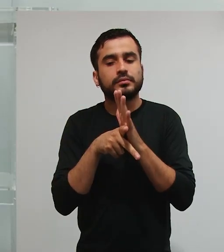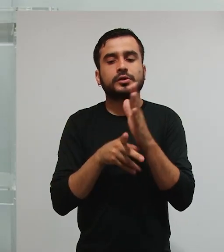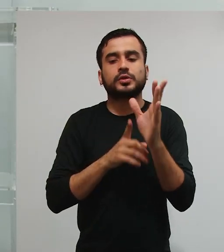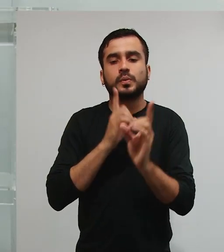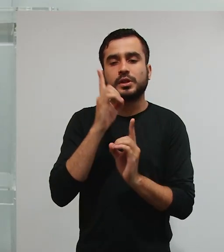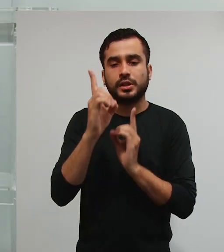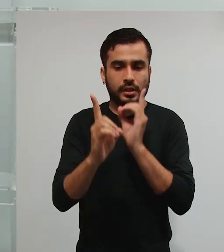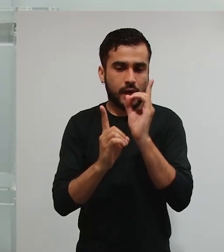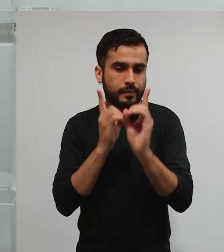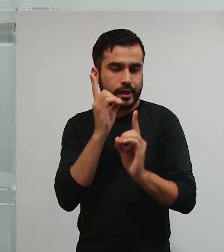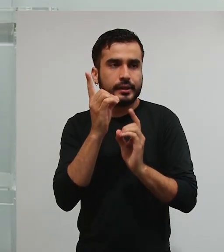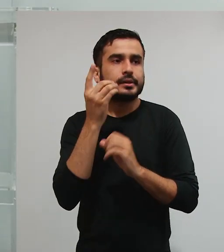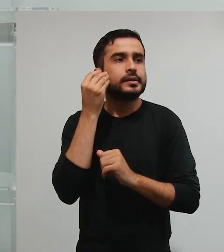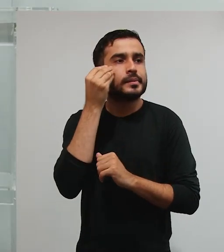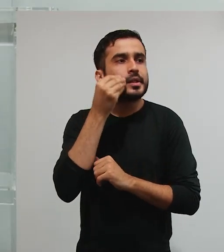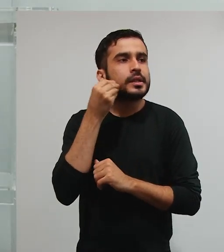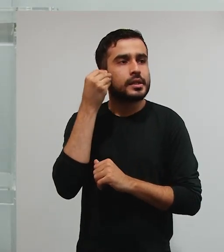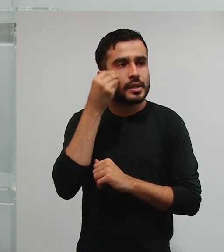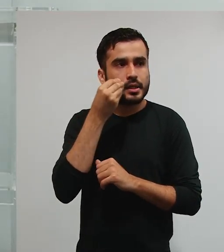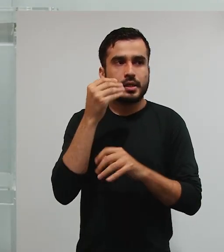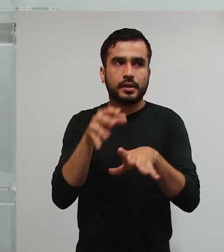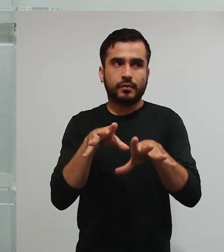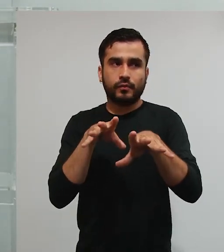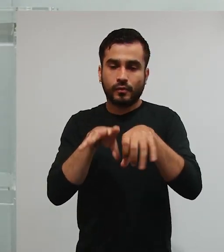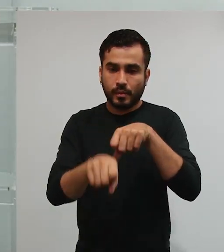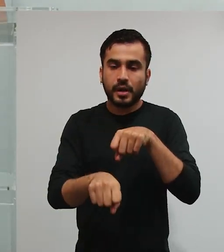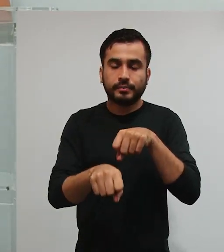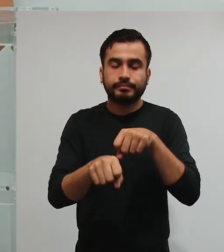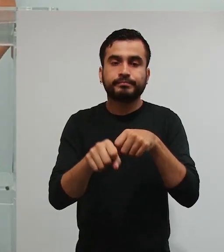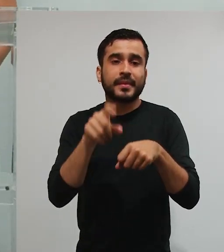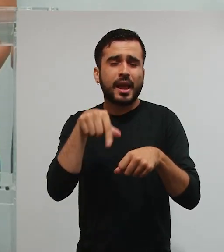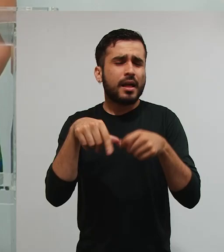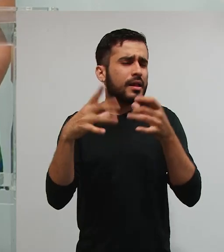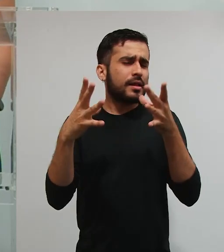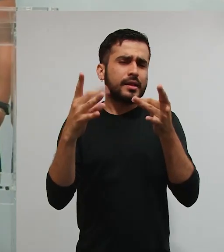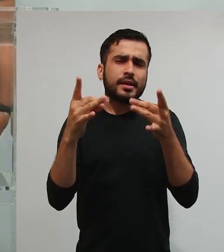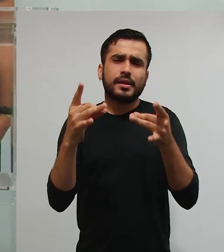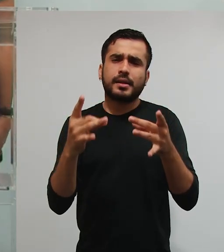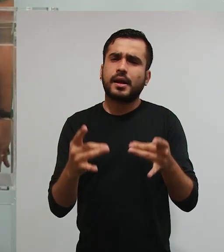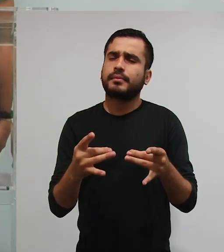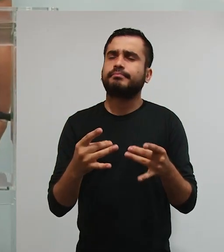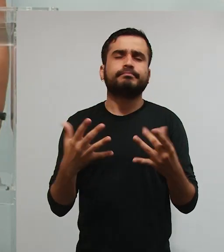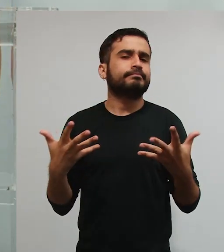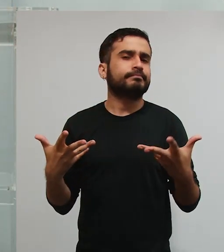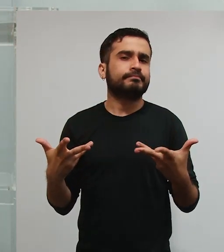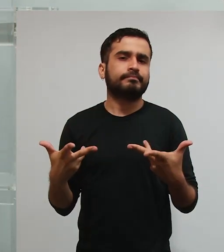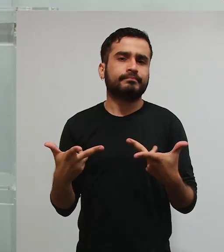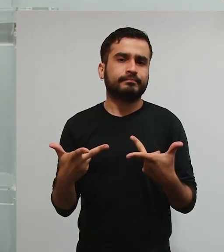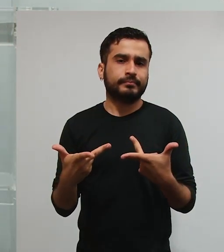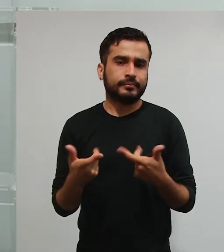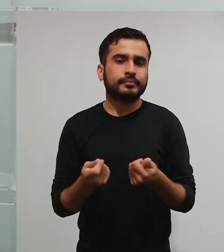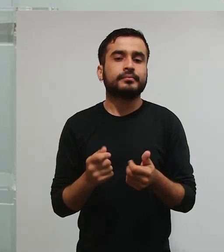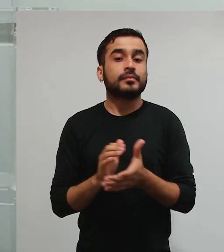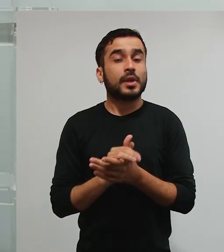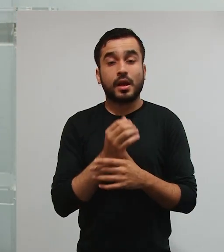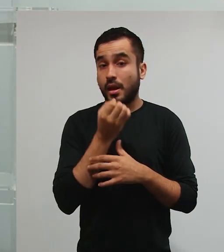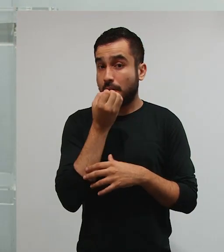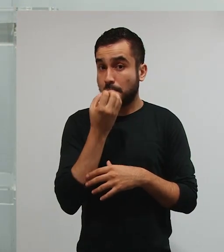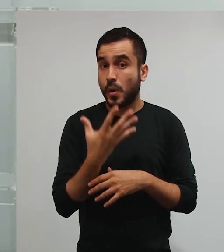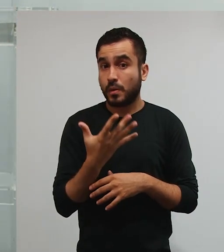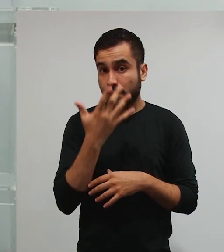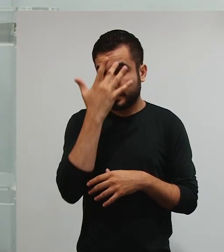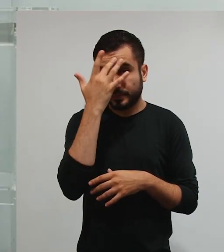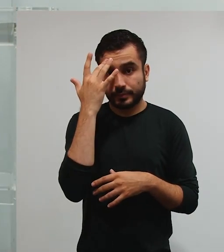uma dinâmica, né, de uma vivência, de uma formação. Certo? Esse é um elemento essencial aí entre o grupo. É evidente que o orientador vai